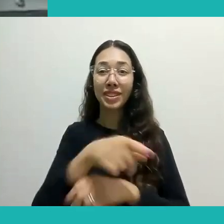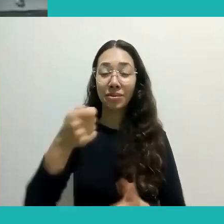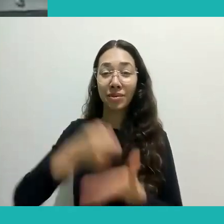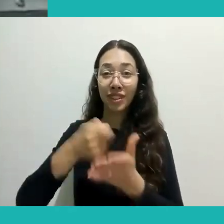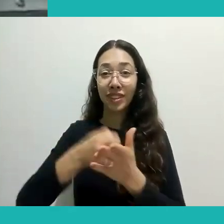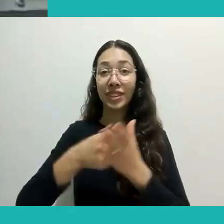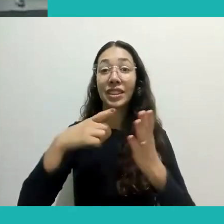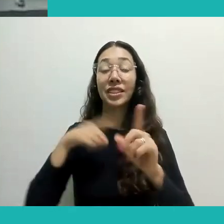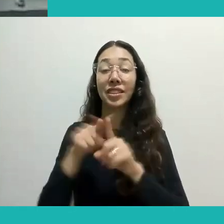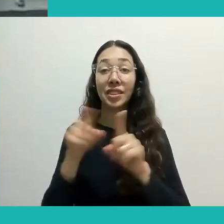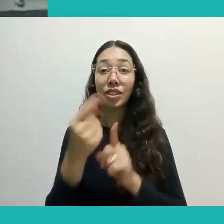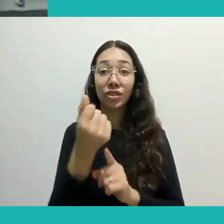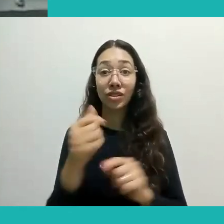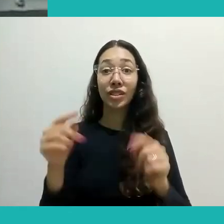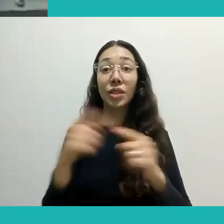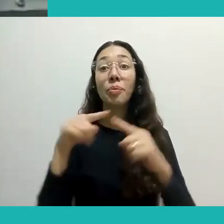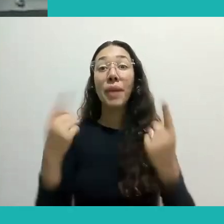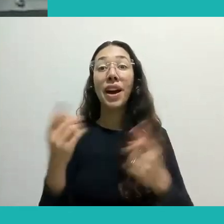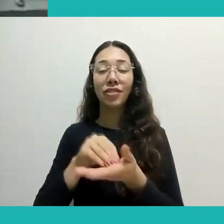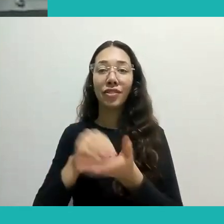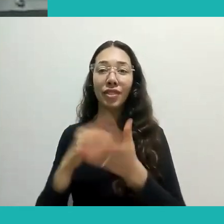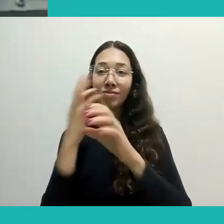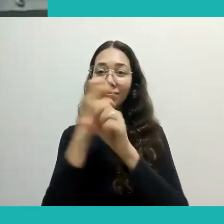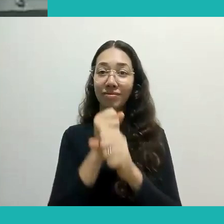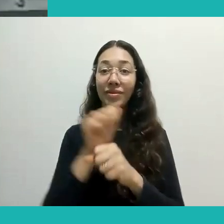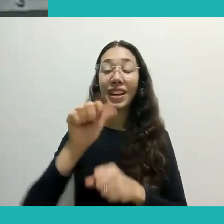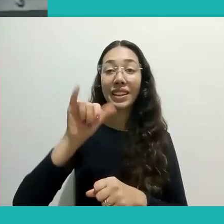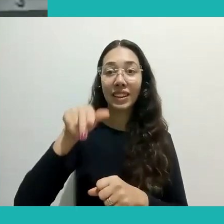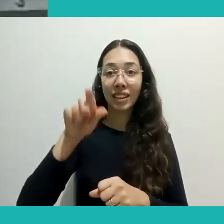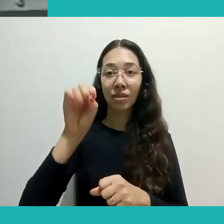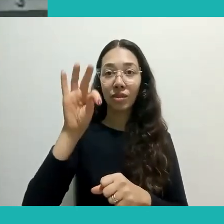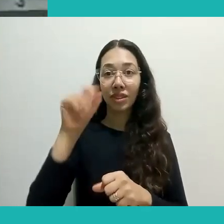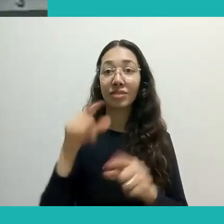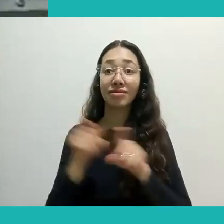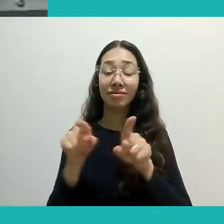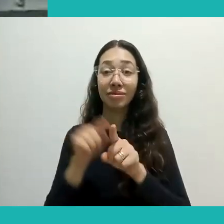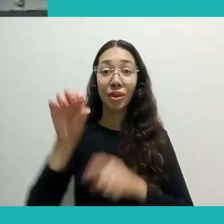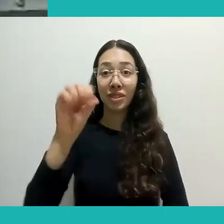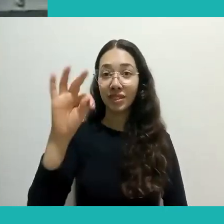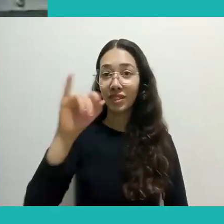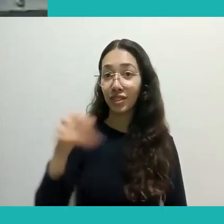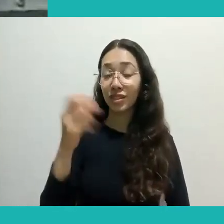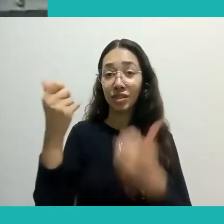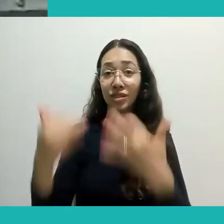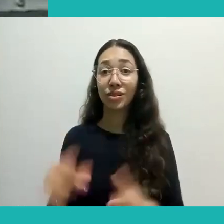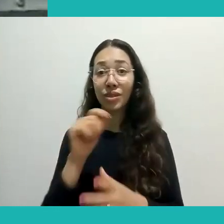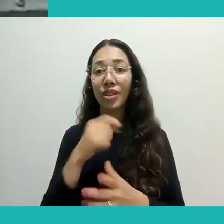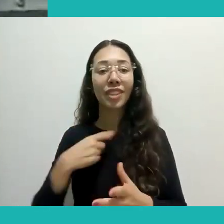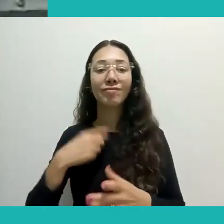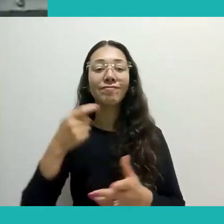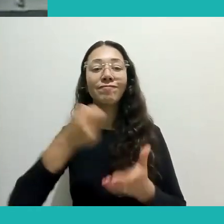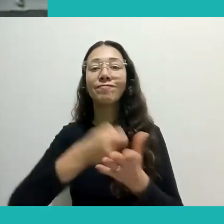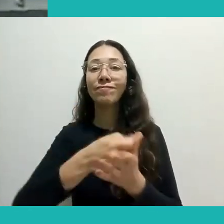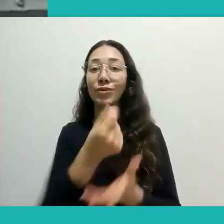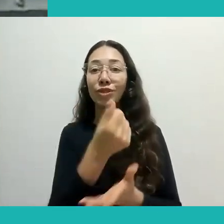não dispôs acerca da base de cálculo e alíquota, e o STJ, corretamente, considerou inviável a cobrança de contribuição para esses